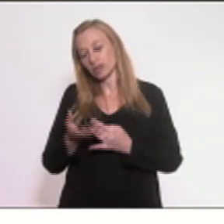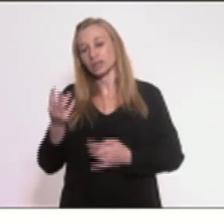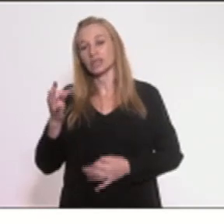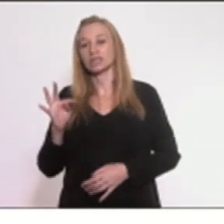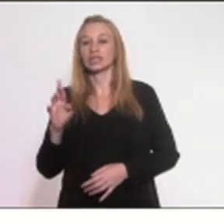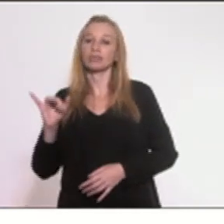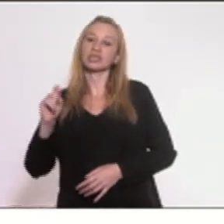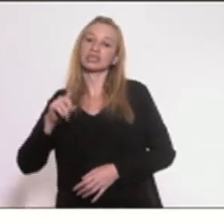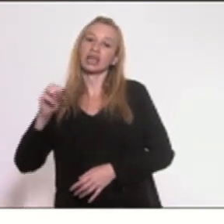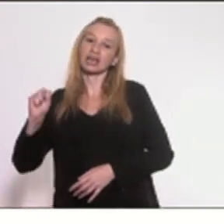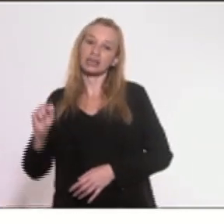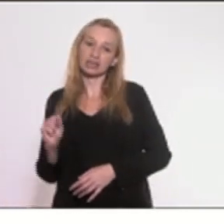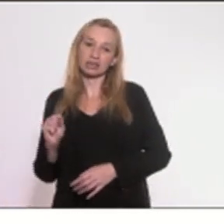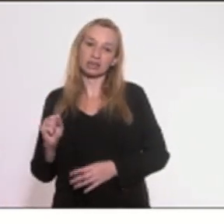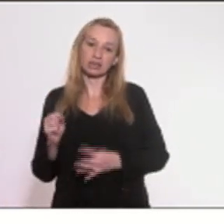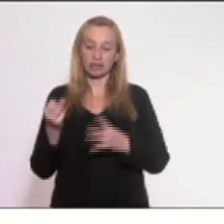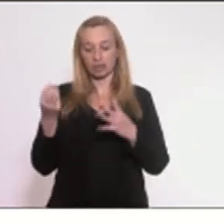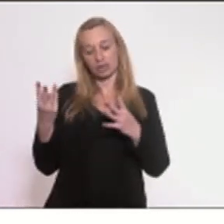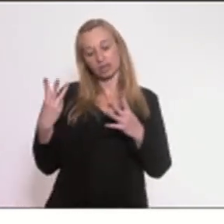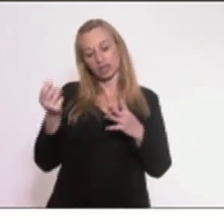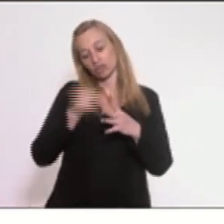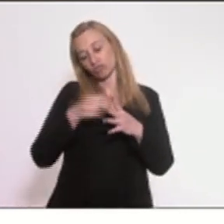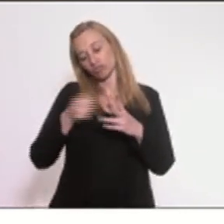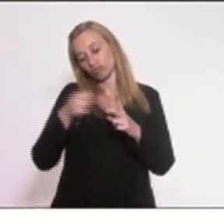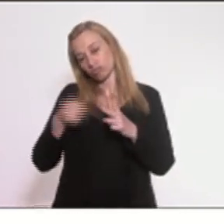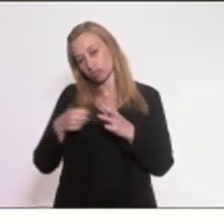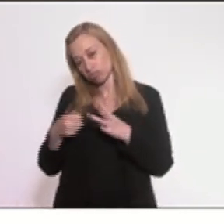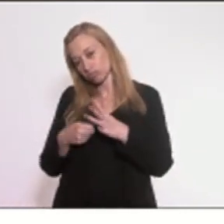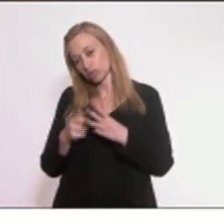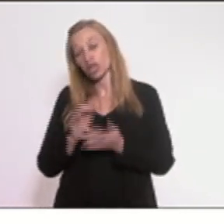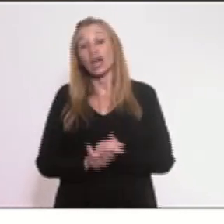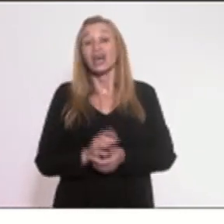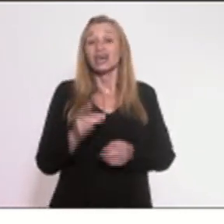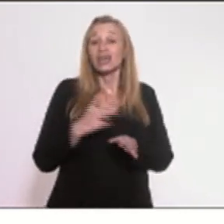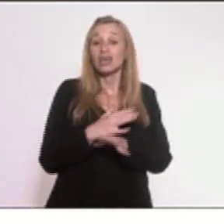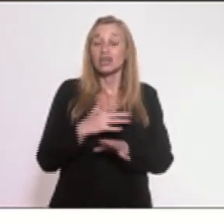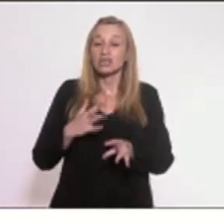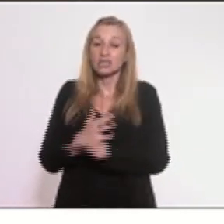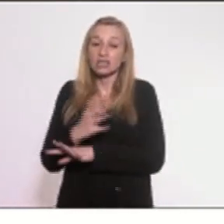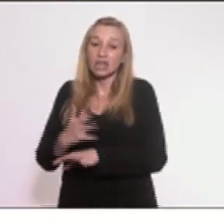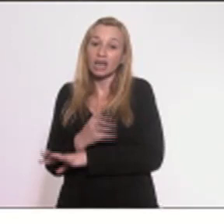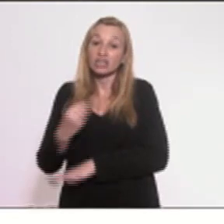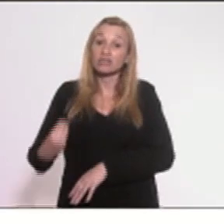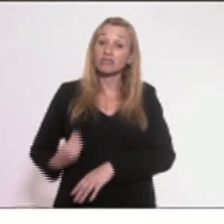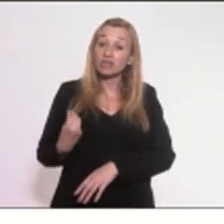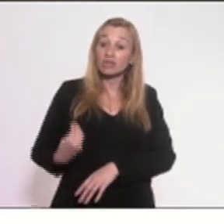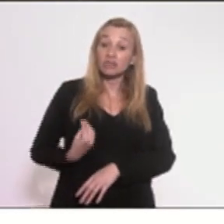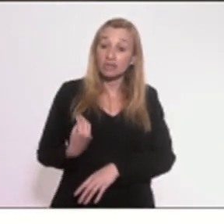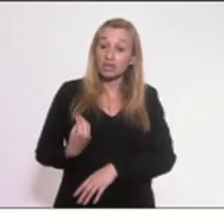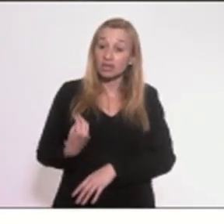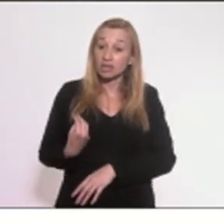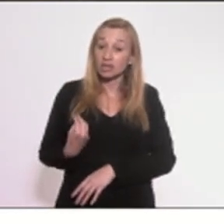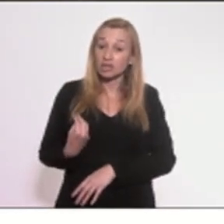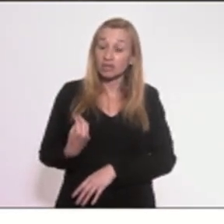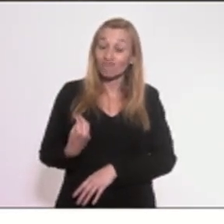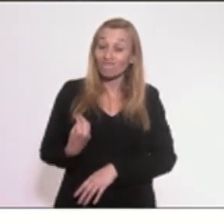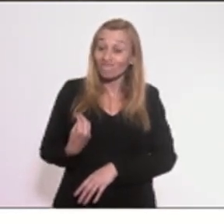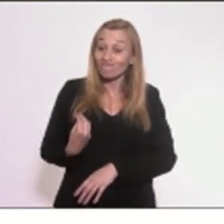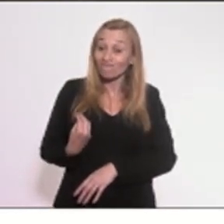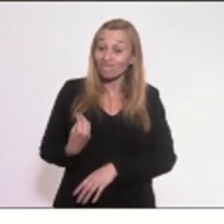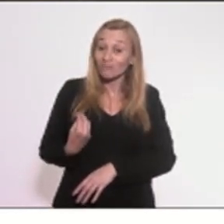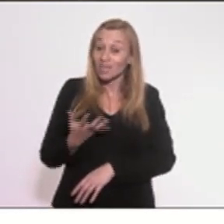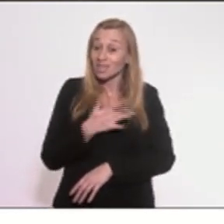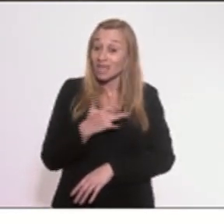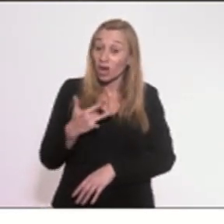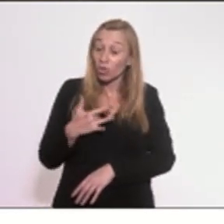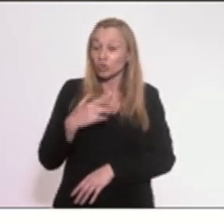royalty. E a cidade vive um colapso financeiro com todo esse dinheiro. A saúde não